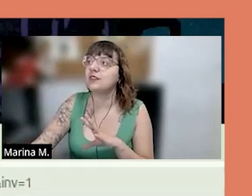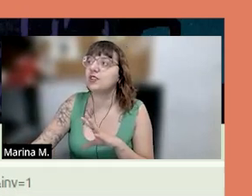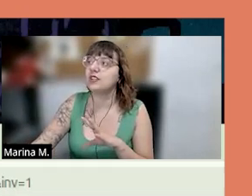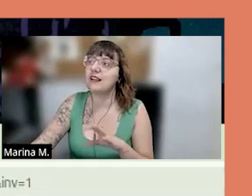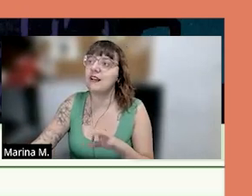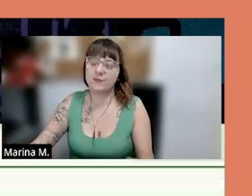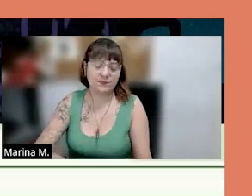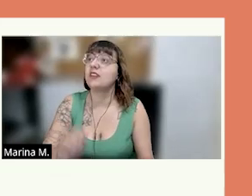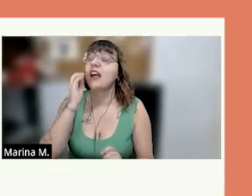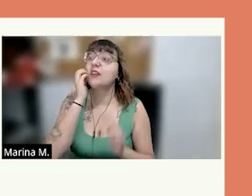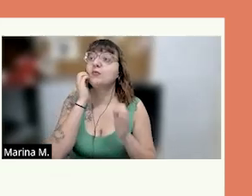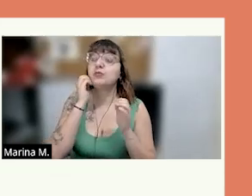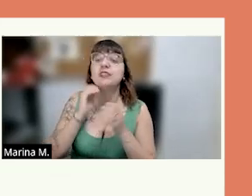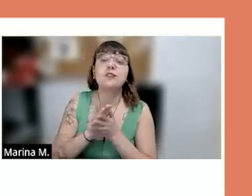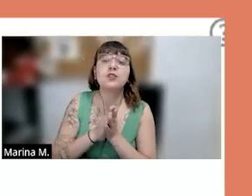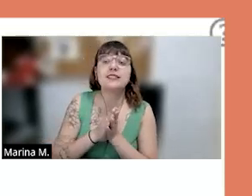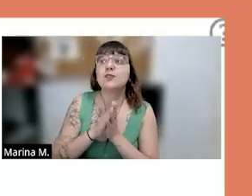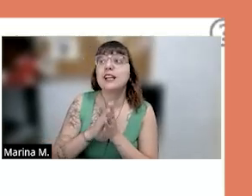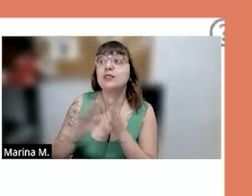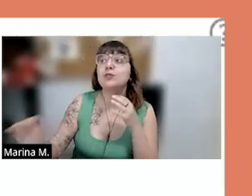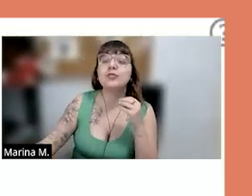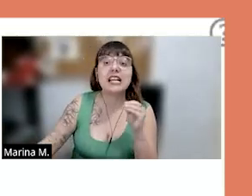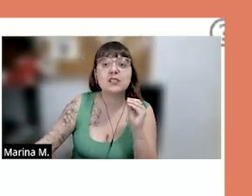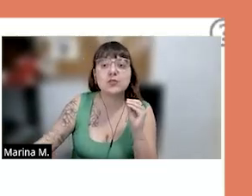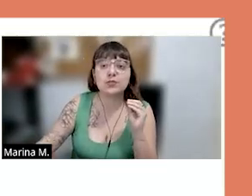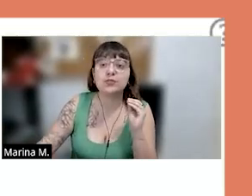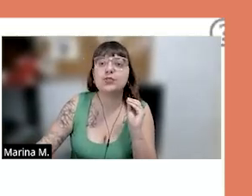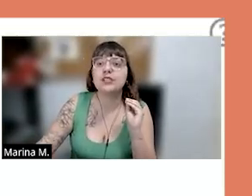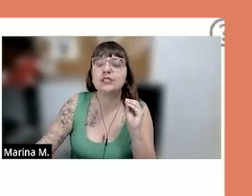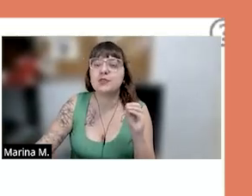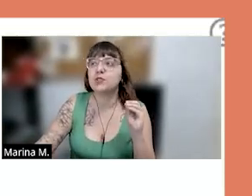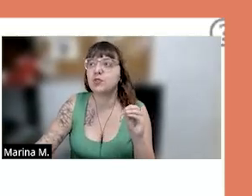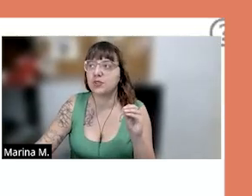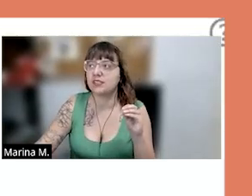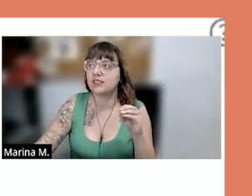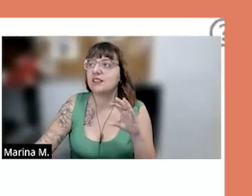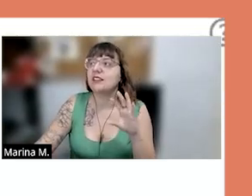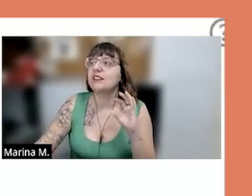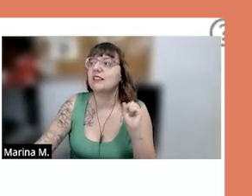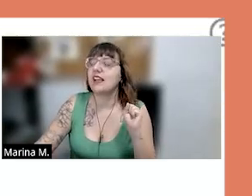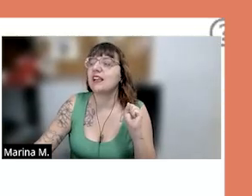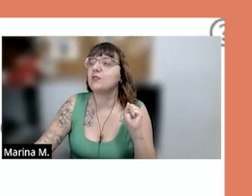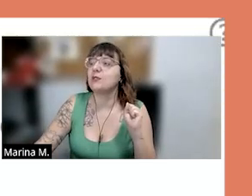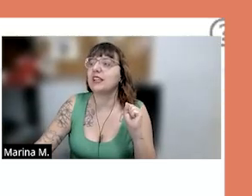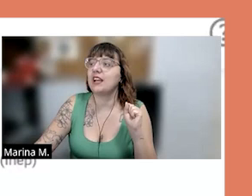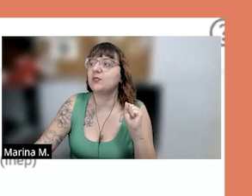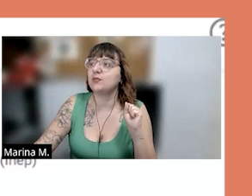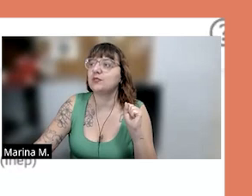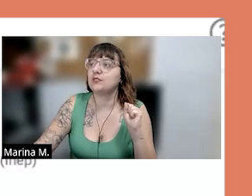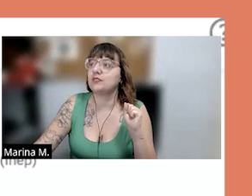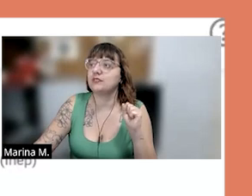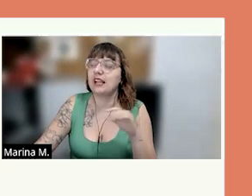vai utilizar, a consulta vai utilizar os dados do censo de 2022, né? Eu